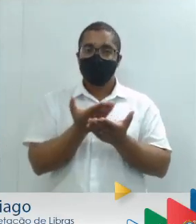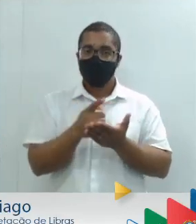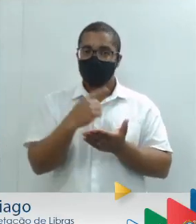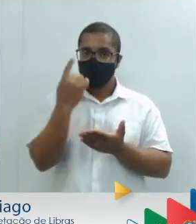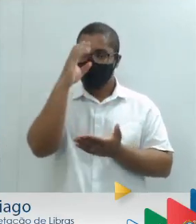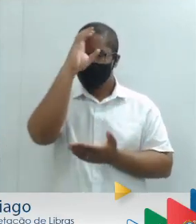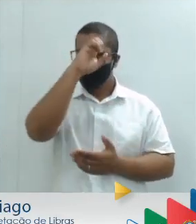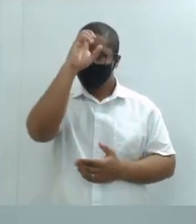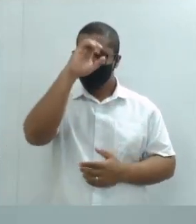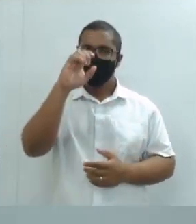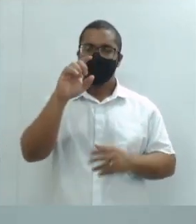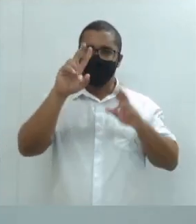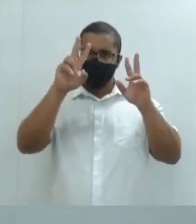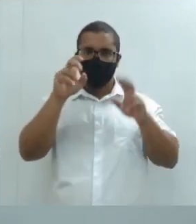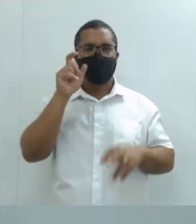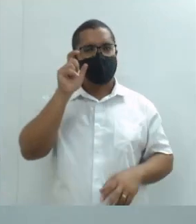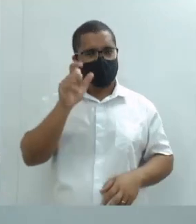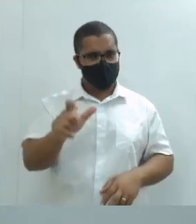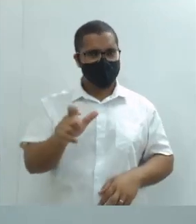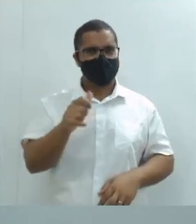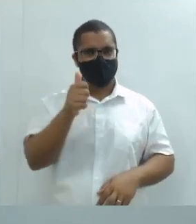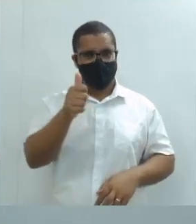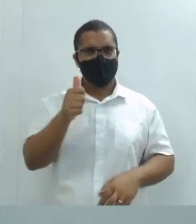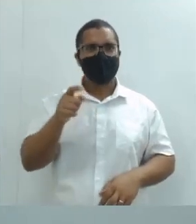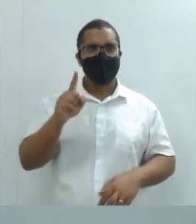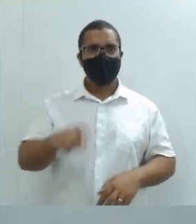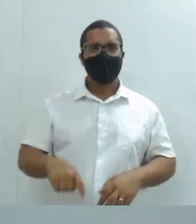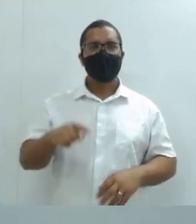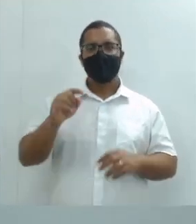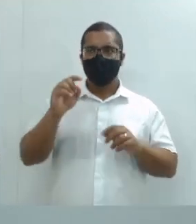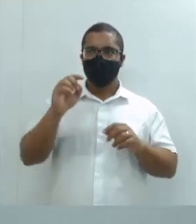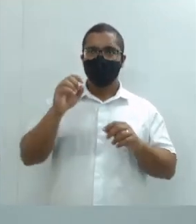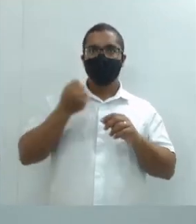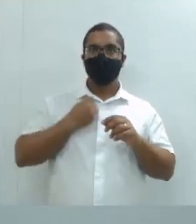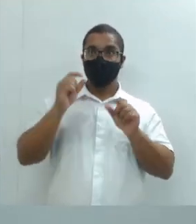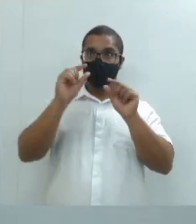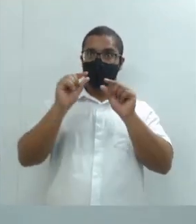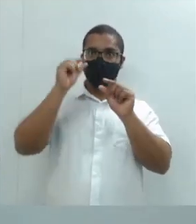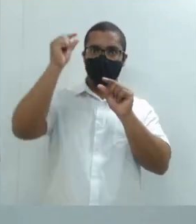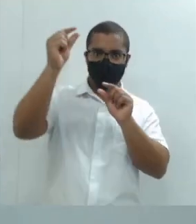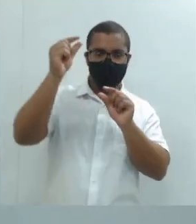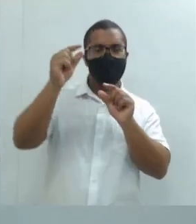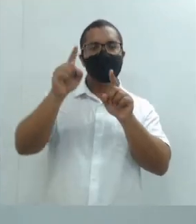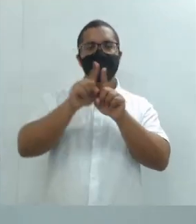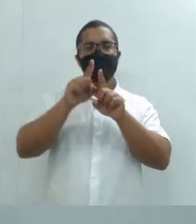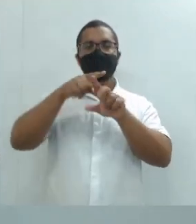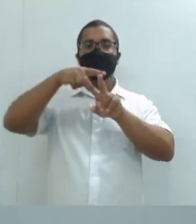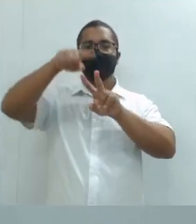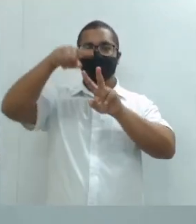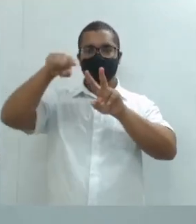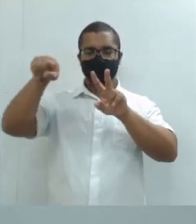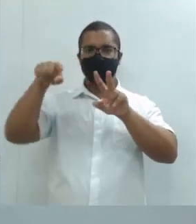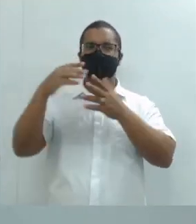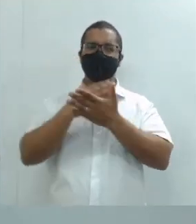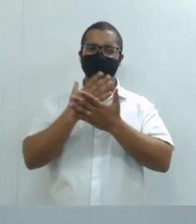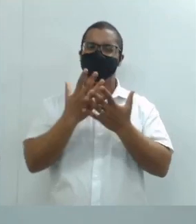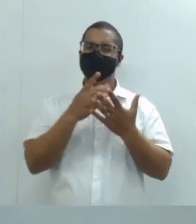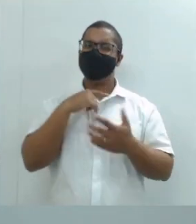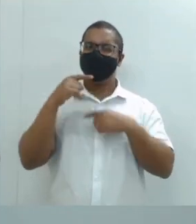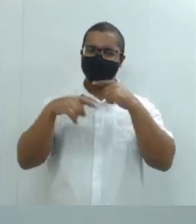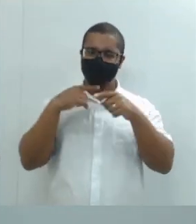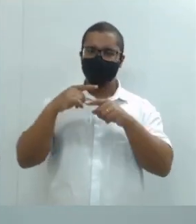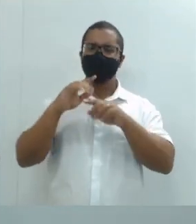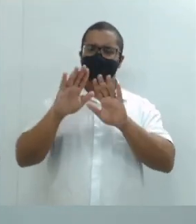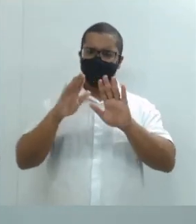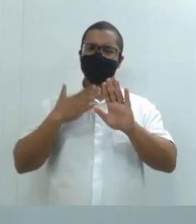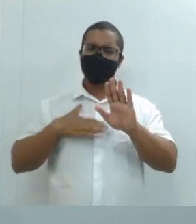assunto muito interessante para vocês: potenciação e radiação. Muita dúvida com esse assunto, a gente vai sanar daqui a